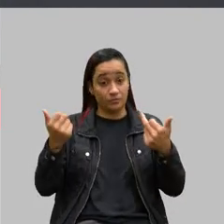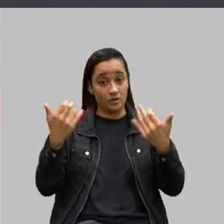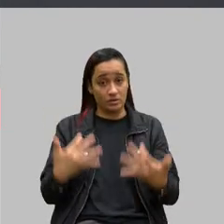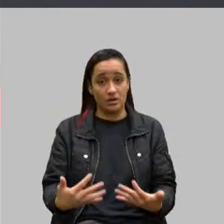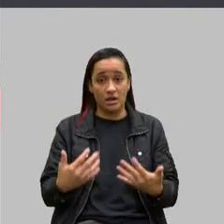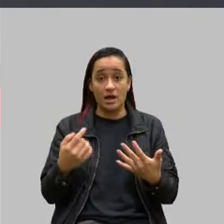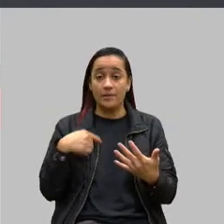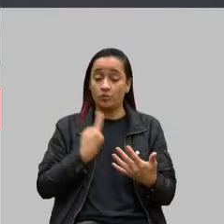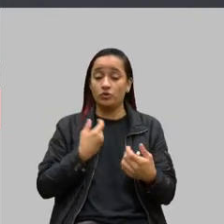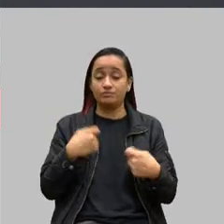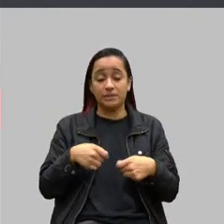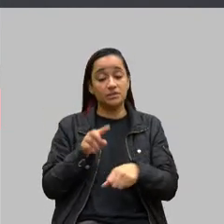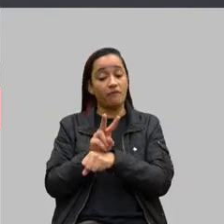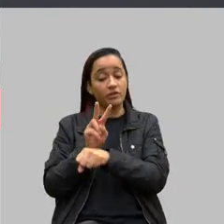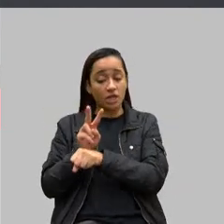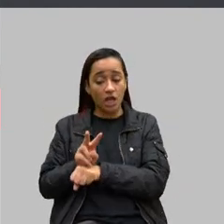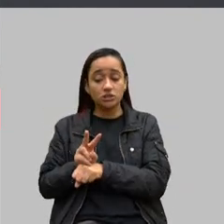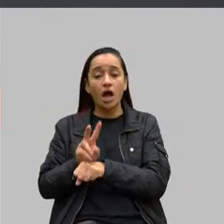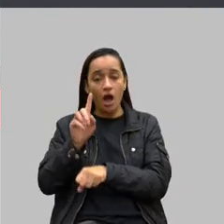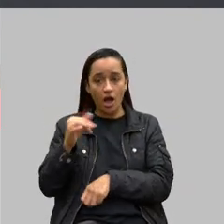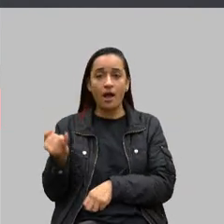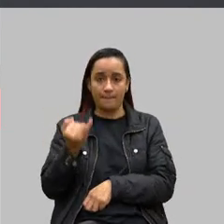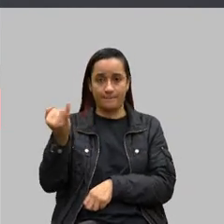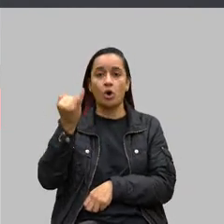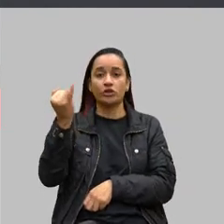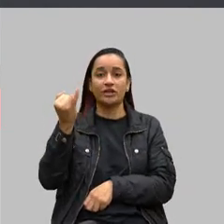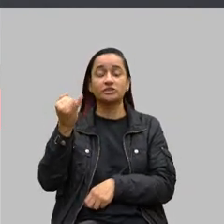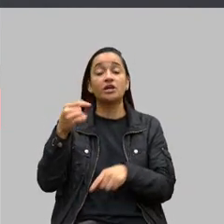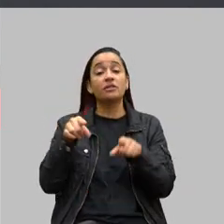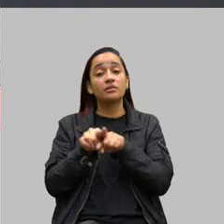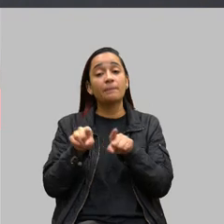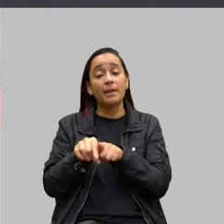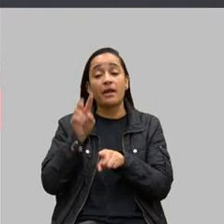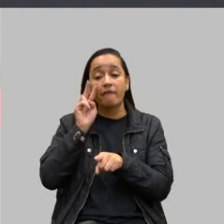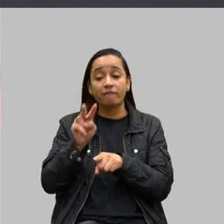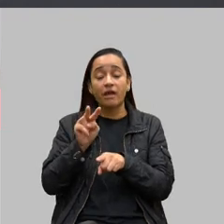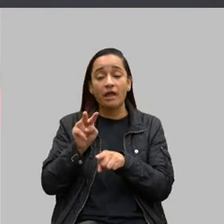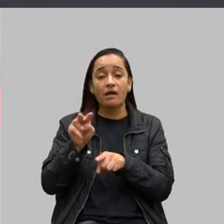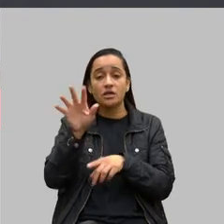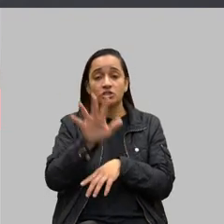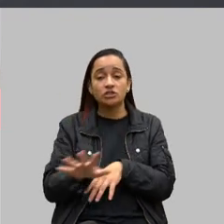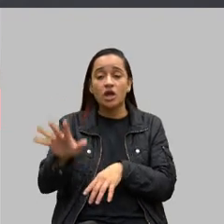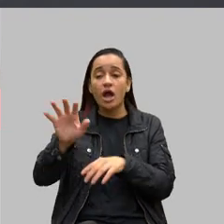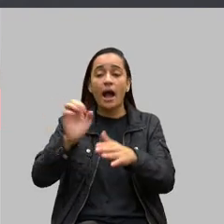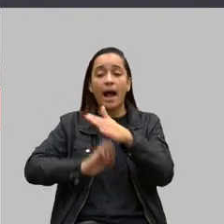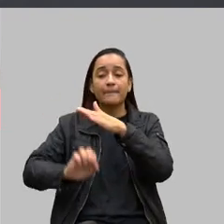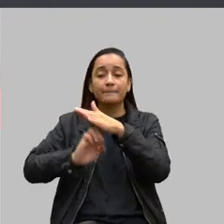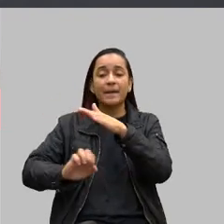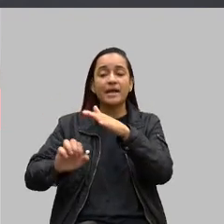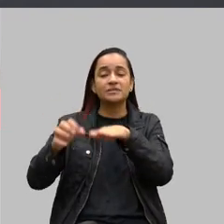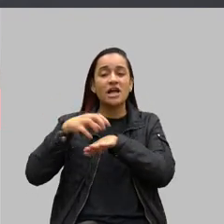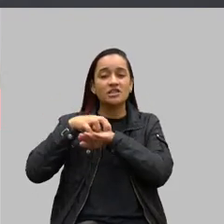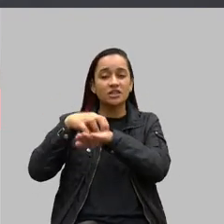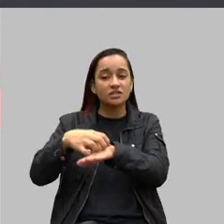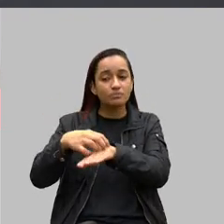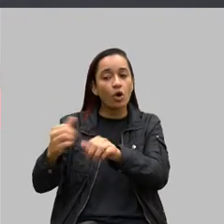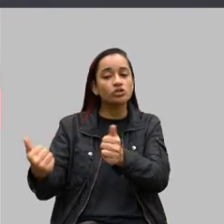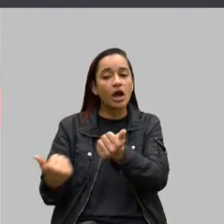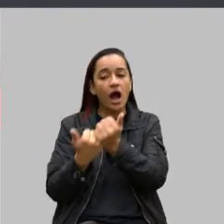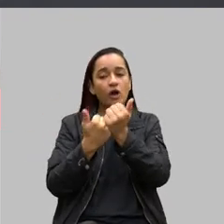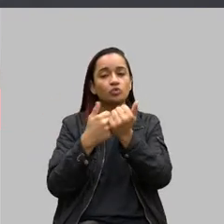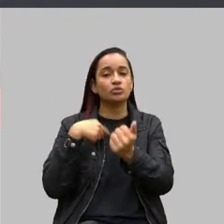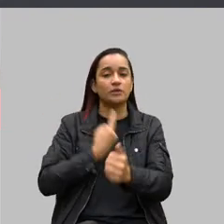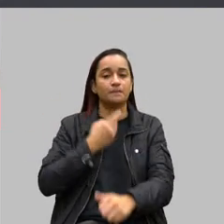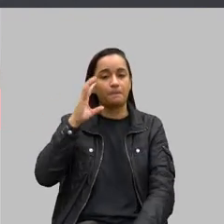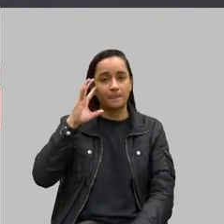fiscalização isso é importante a gente vê o setor né e as empresas do transporte como parte da solução e não parte do